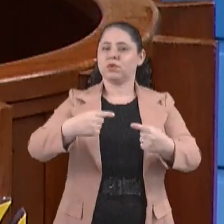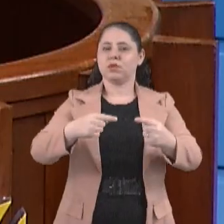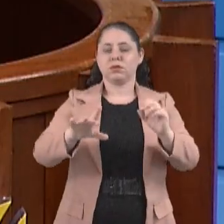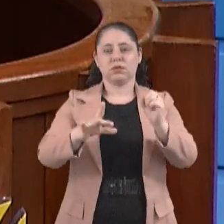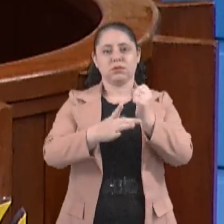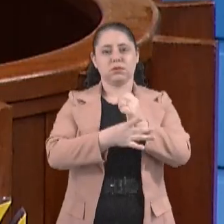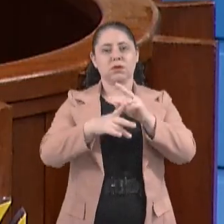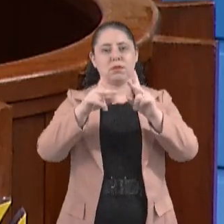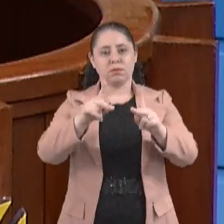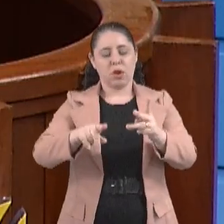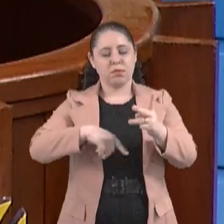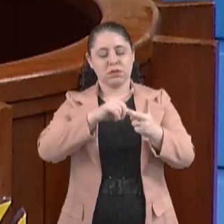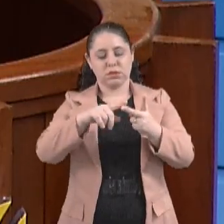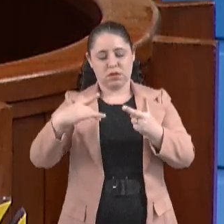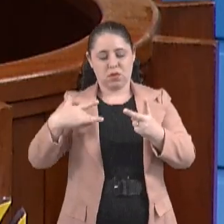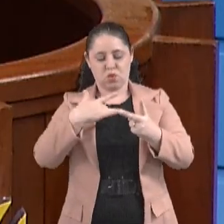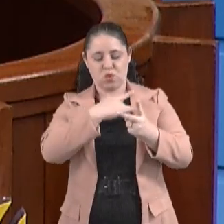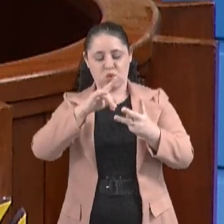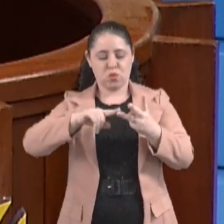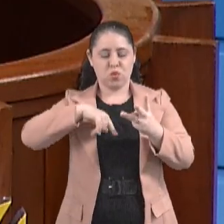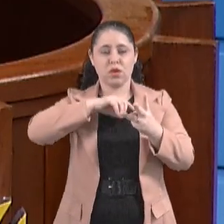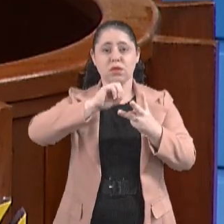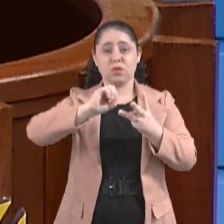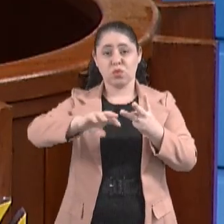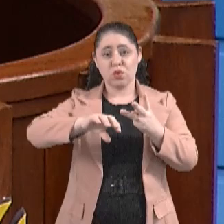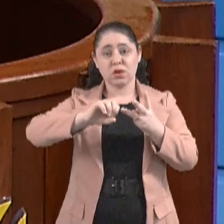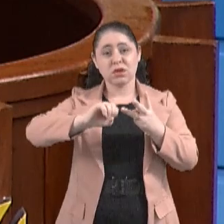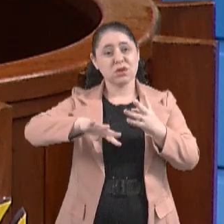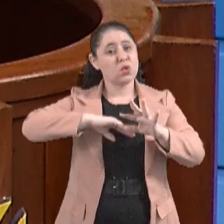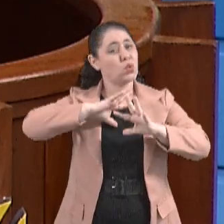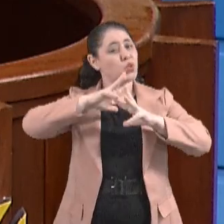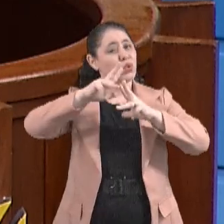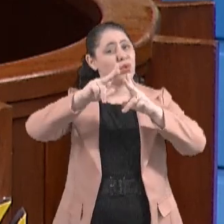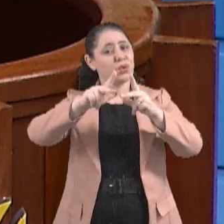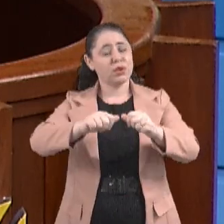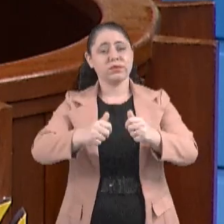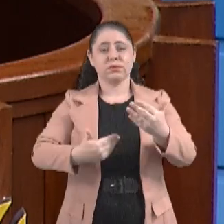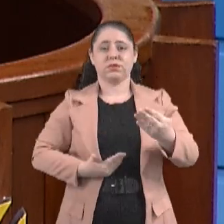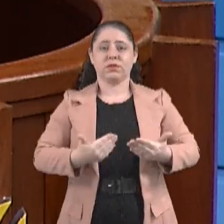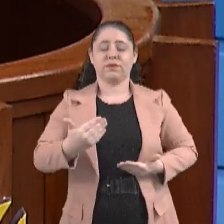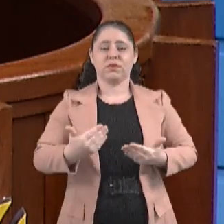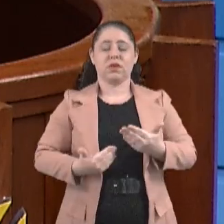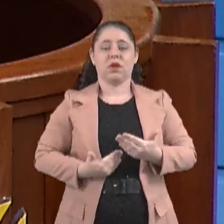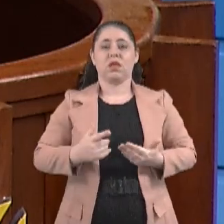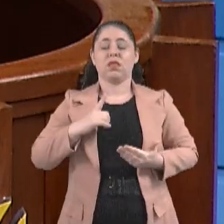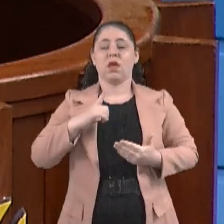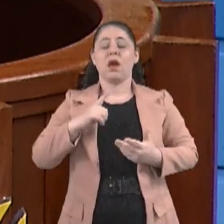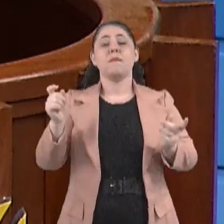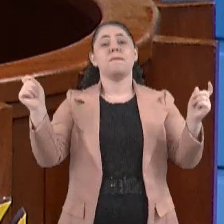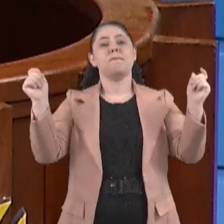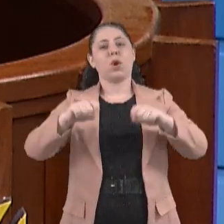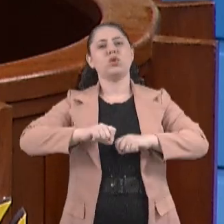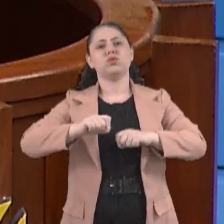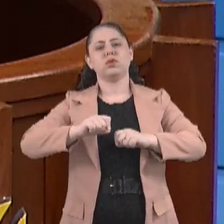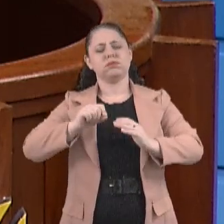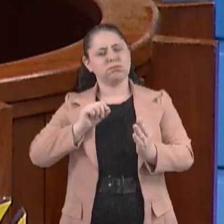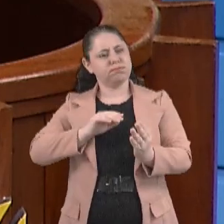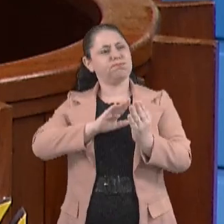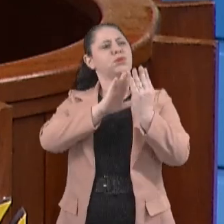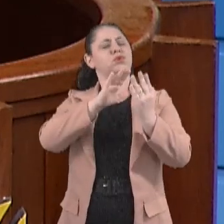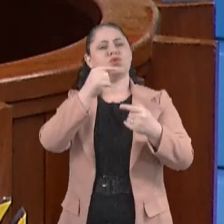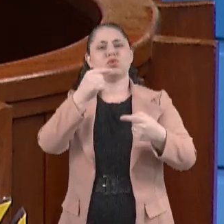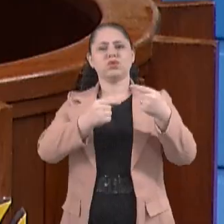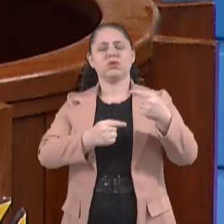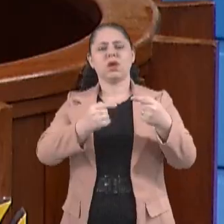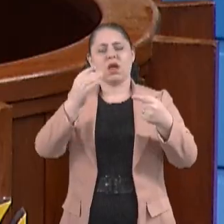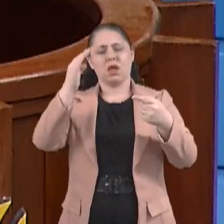segurança pública, com a saúde, com a educação, que todos os servidores estejam prontos para enfrentar esse